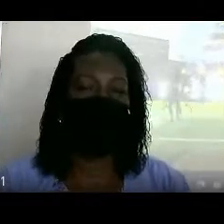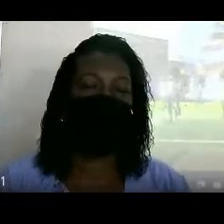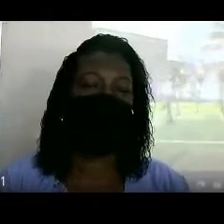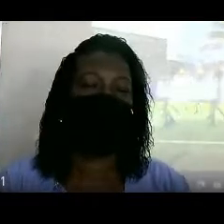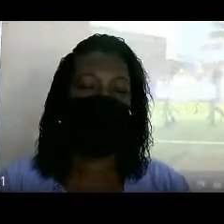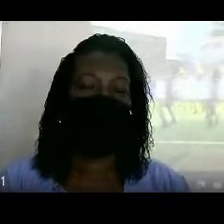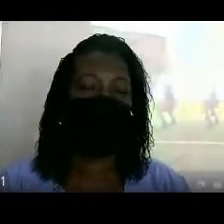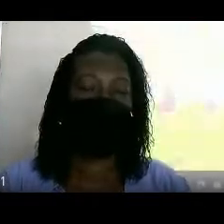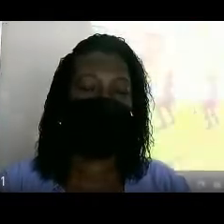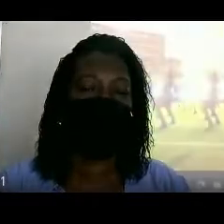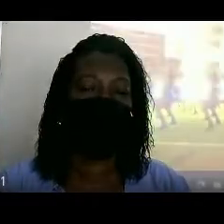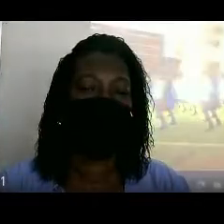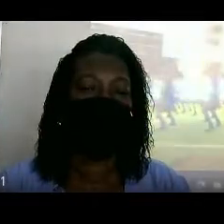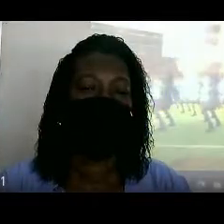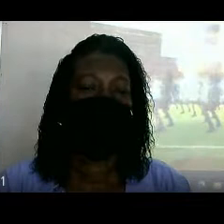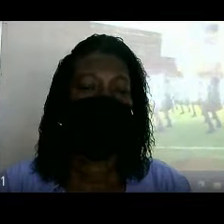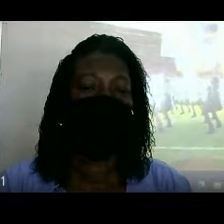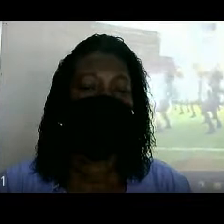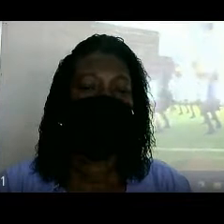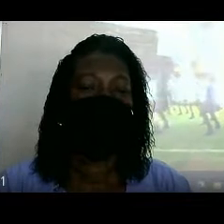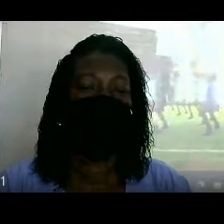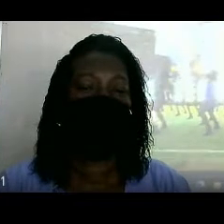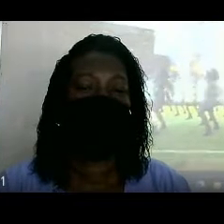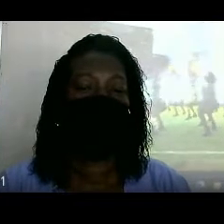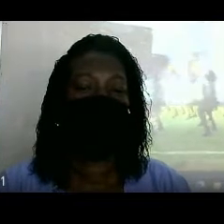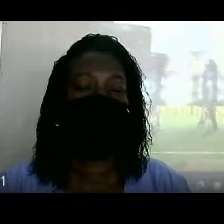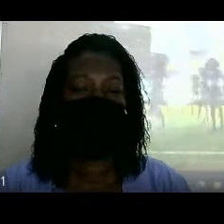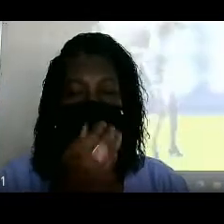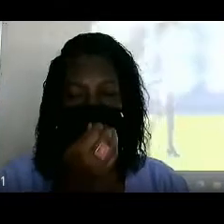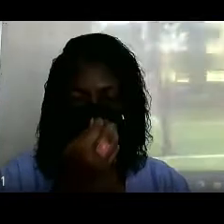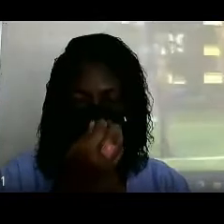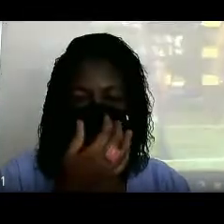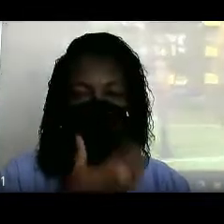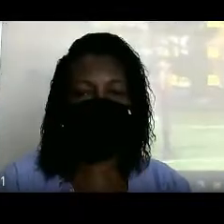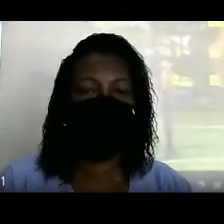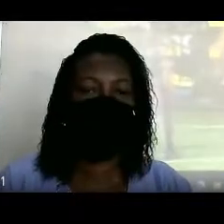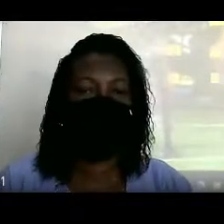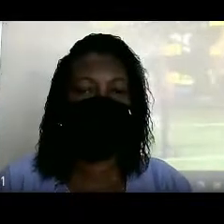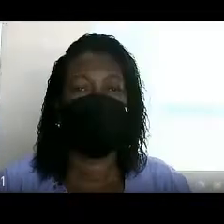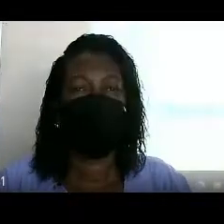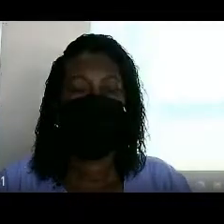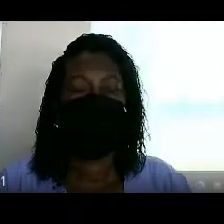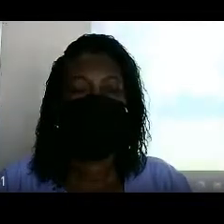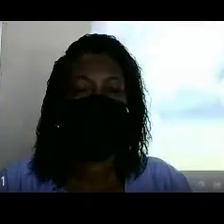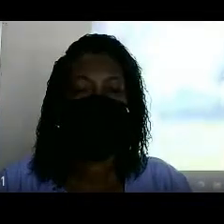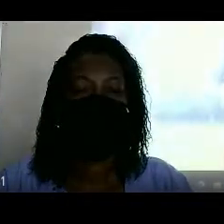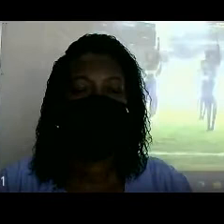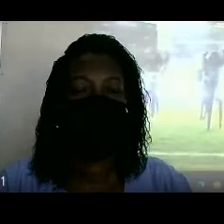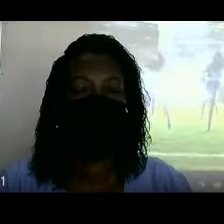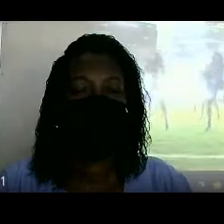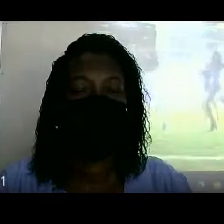formation. Prove to me you got some coordination. You just might be a black Bill Gates in